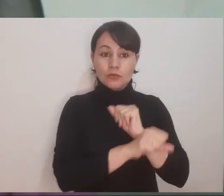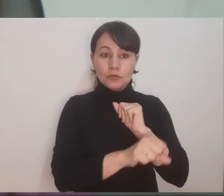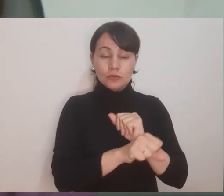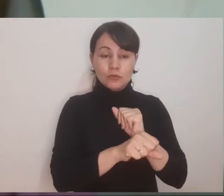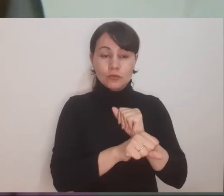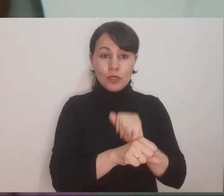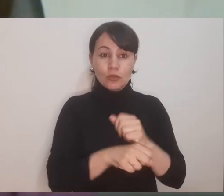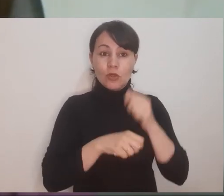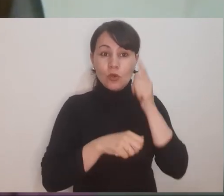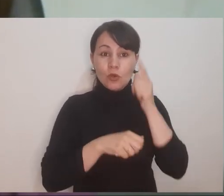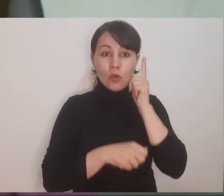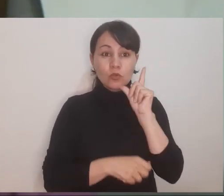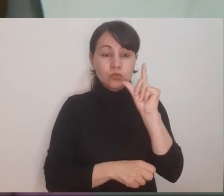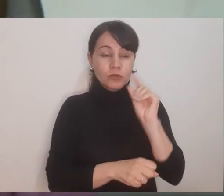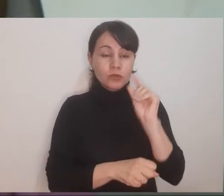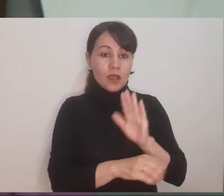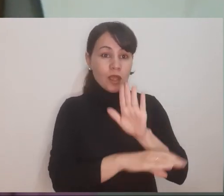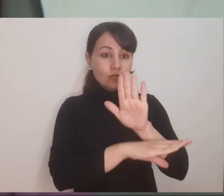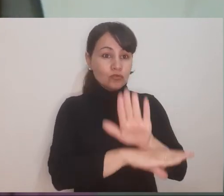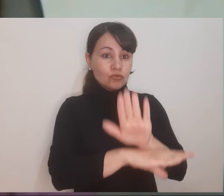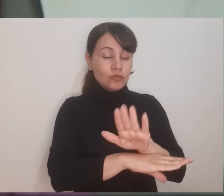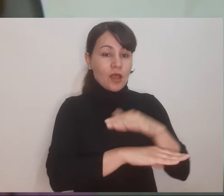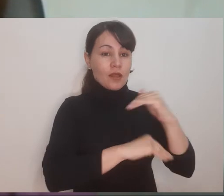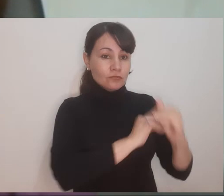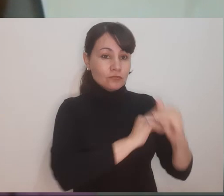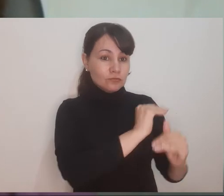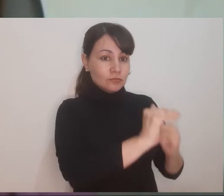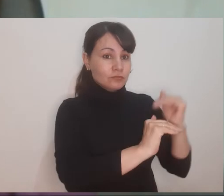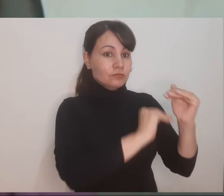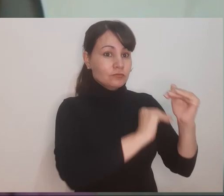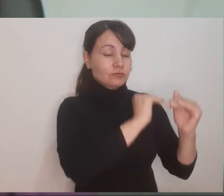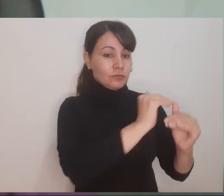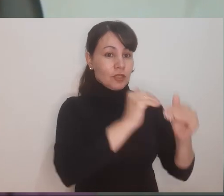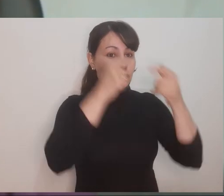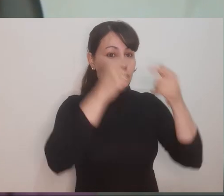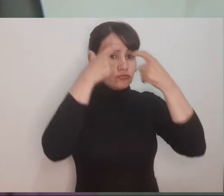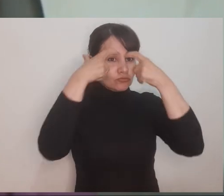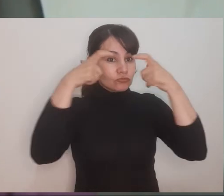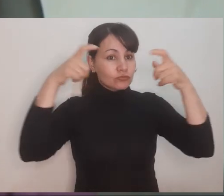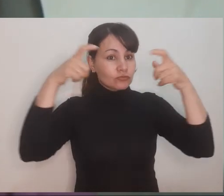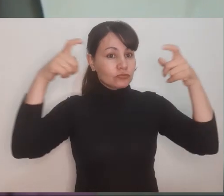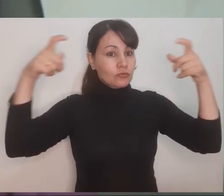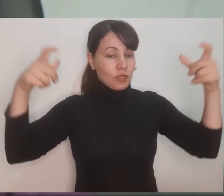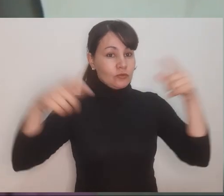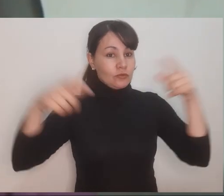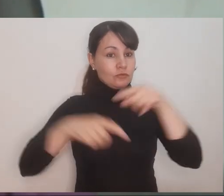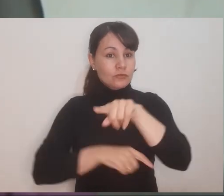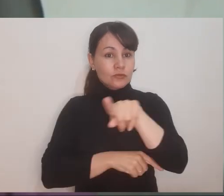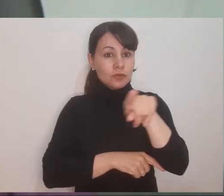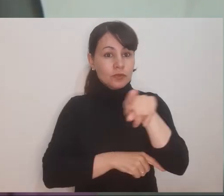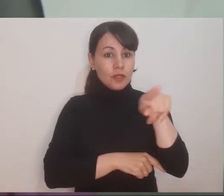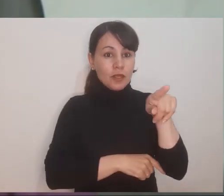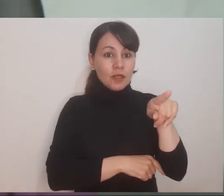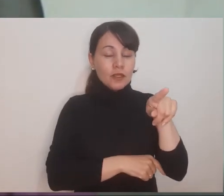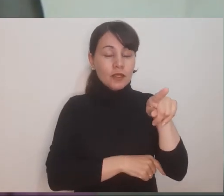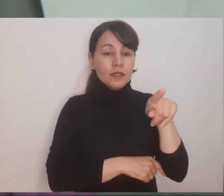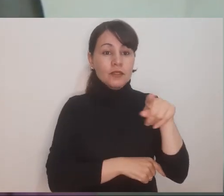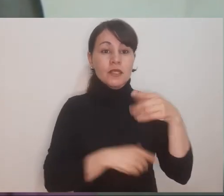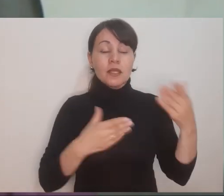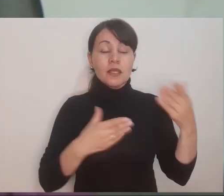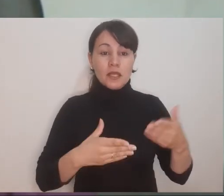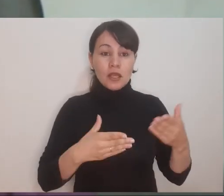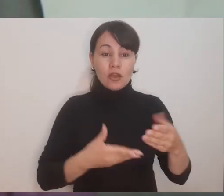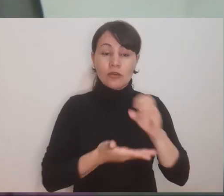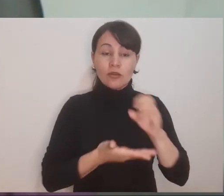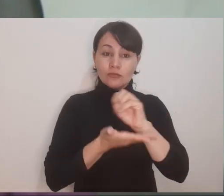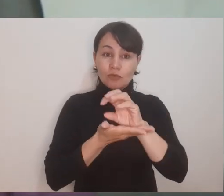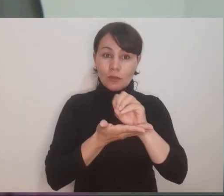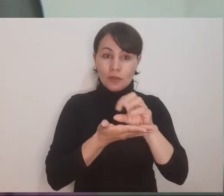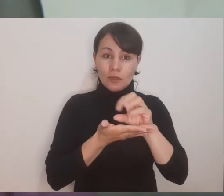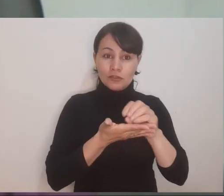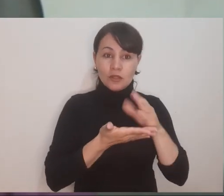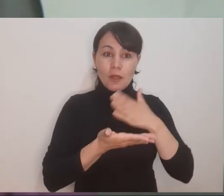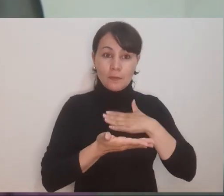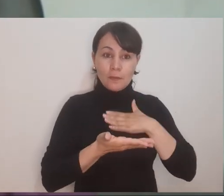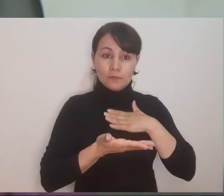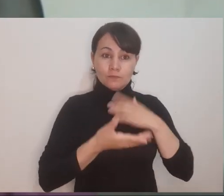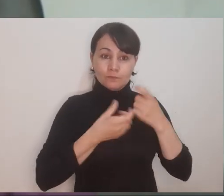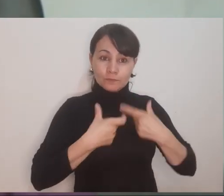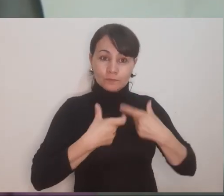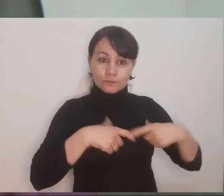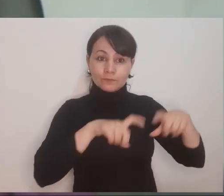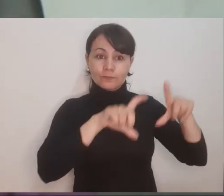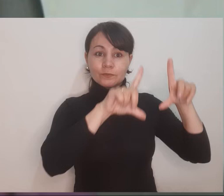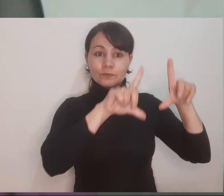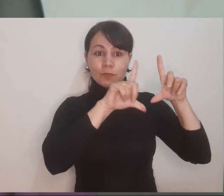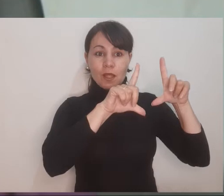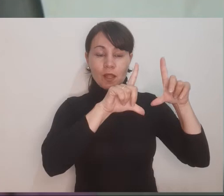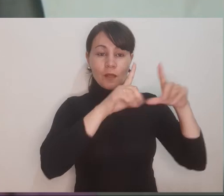para o desenvolvimento e aumento do conhecimento de cada um de vocês. E agora eu vou compartilhar a minha tela para que a gente